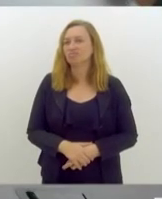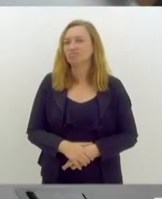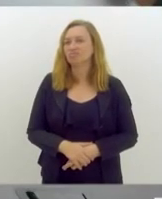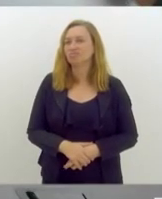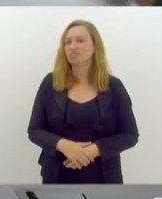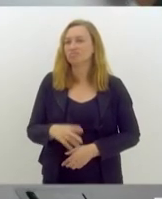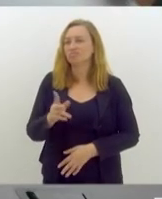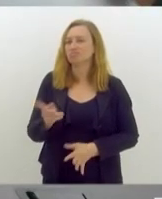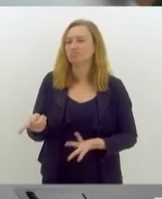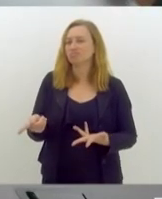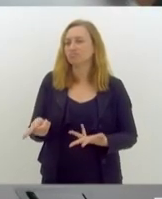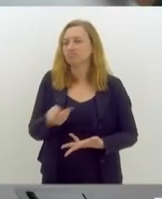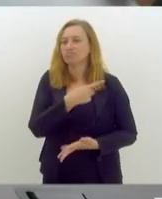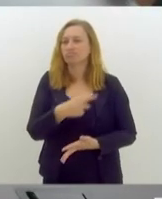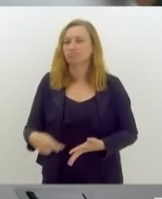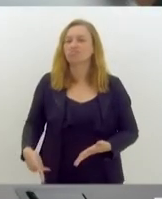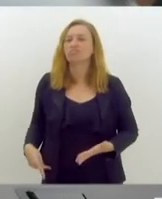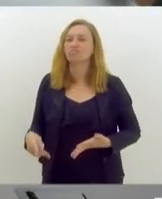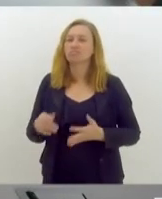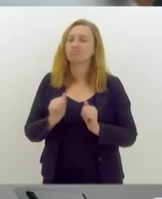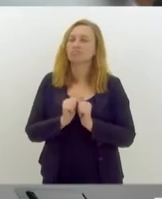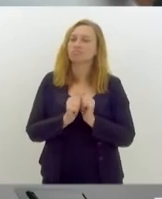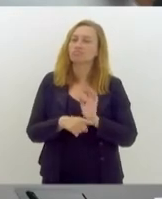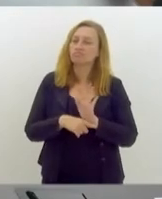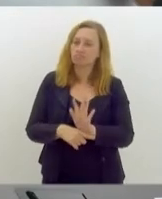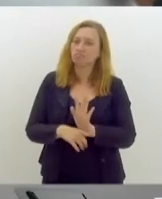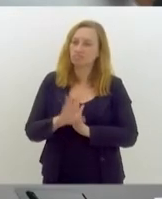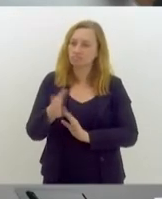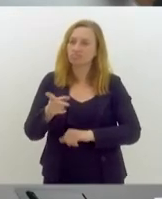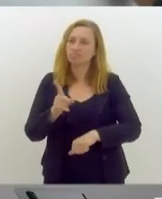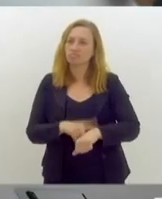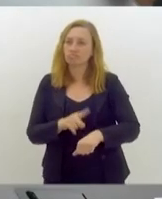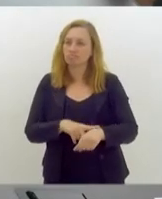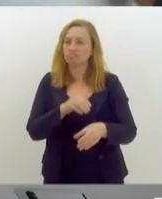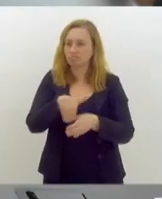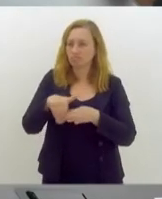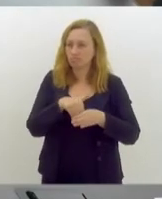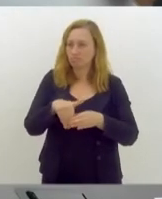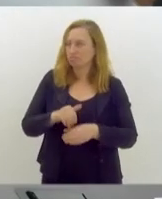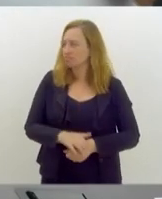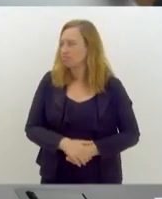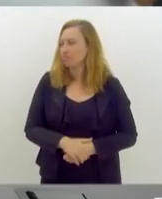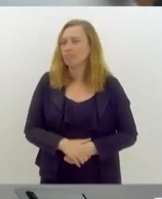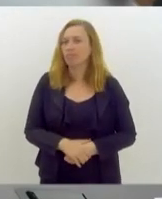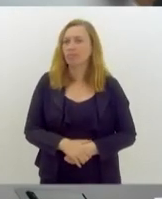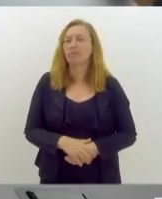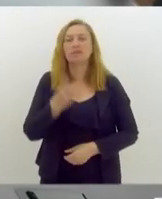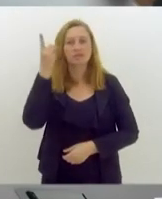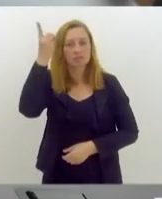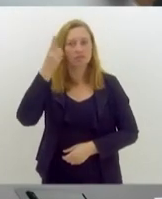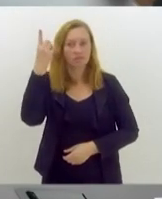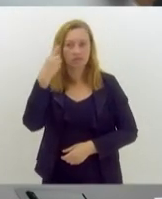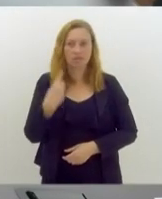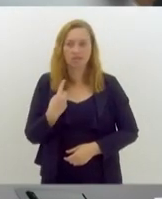contribuições que eu gostaria de fazer já o fiz no momento da votação Obrigado deputada